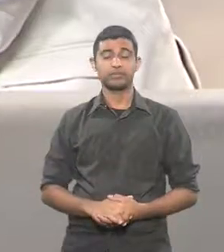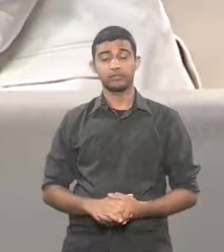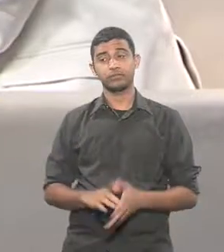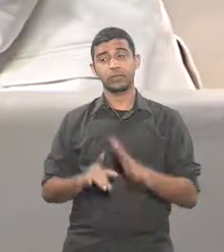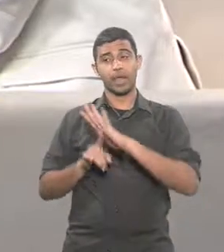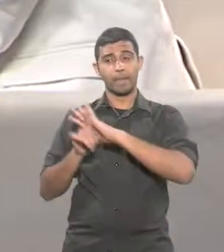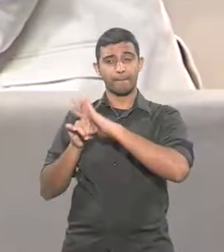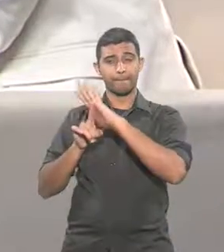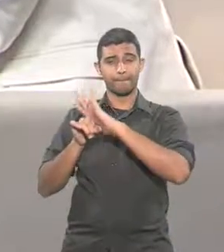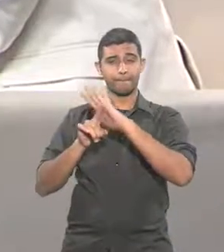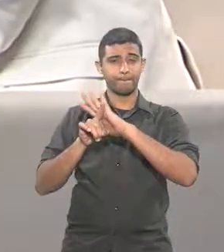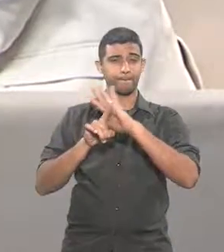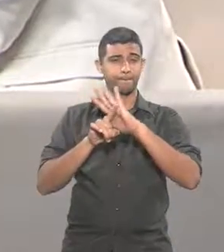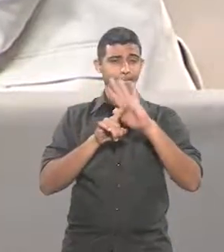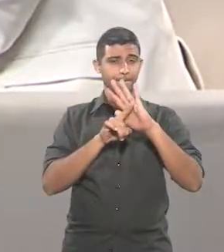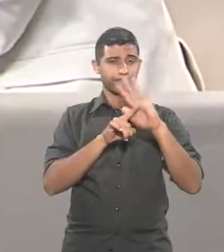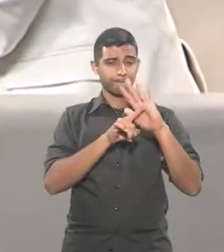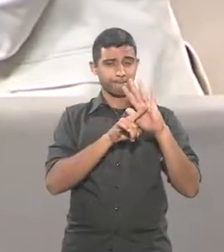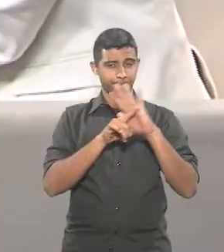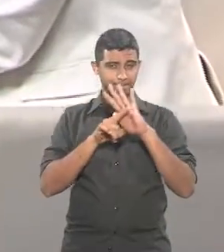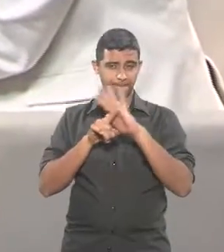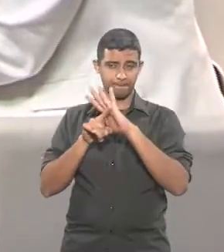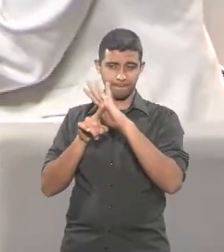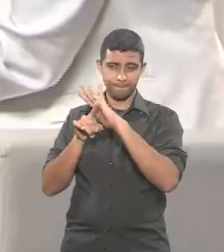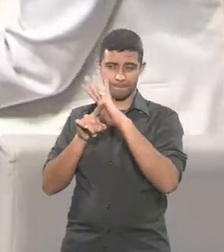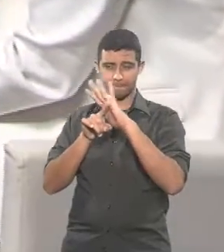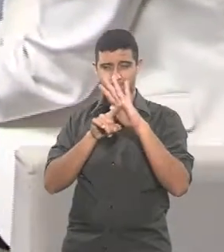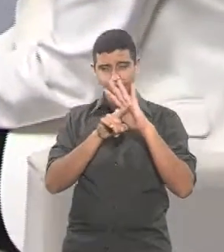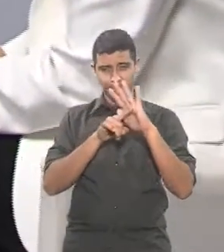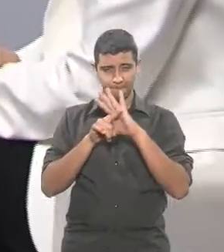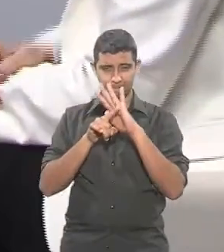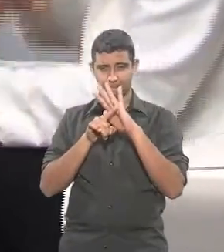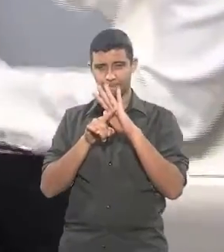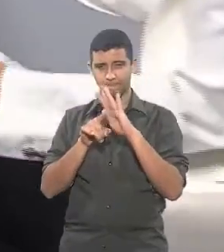A pesquisa, ela diretamente não